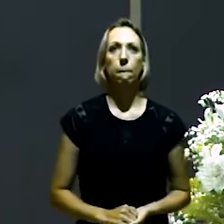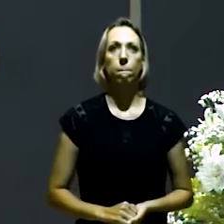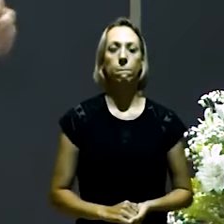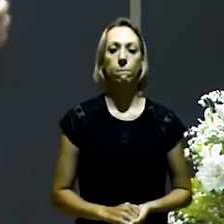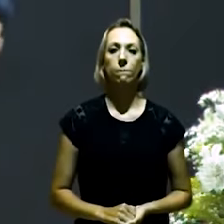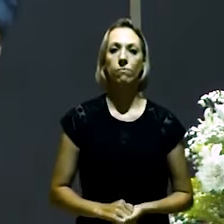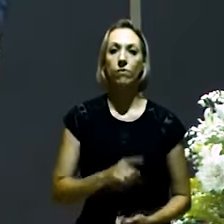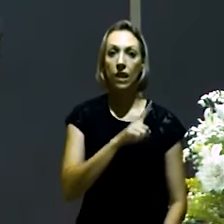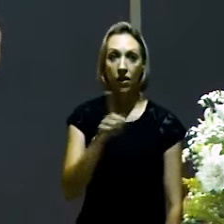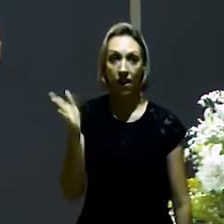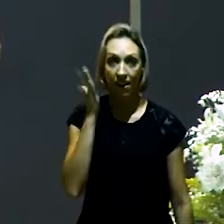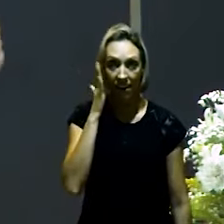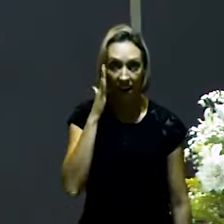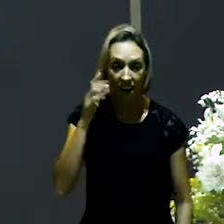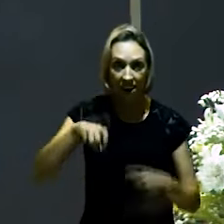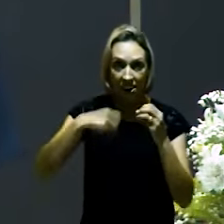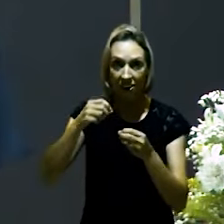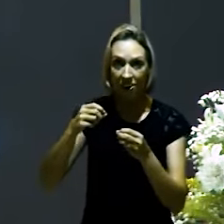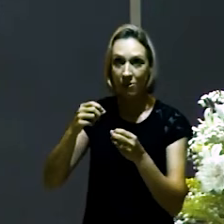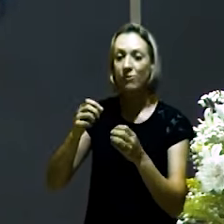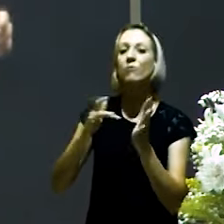Você sabe como foi o desfile de guerra de Jesus?